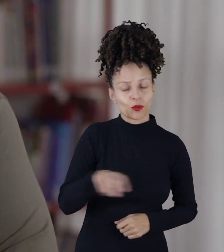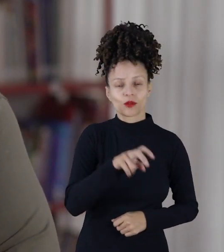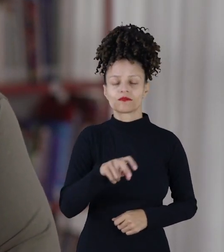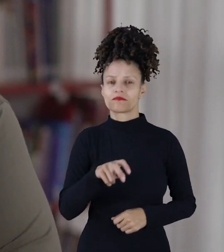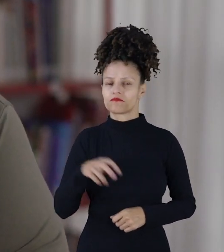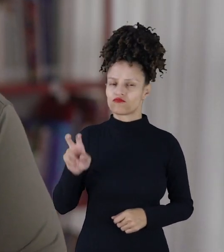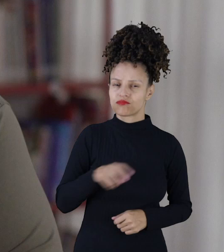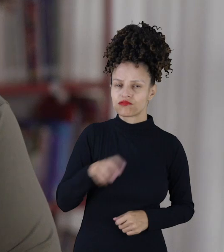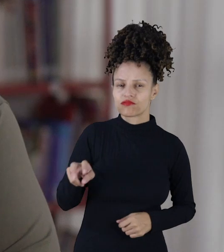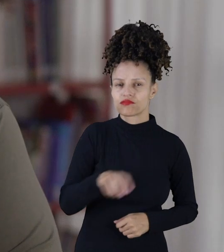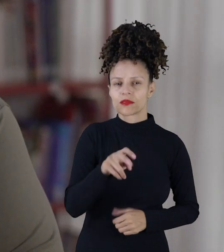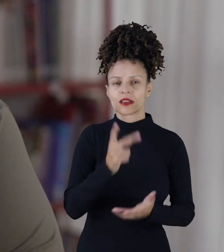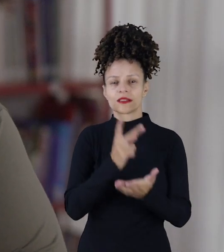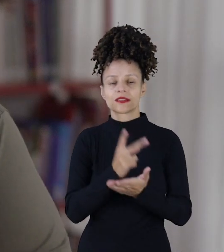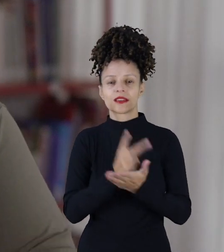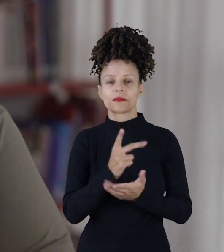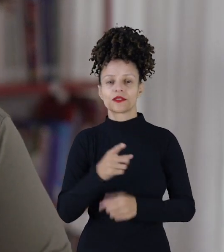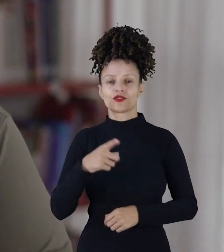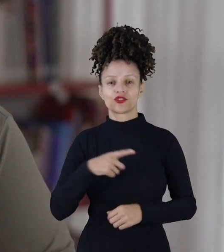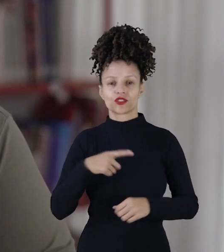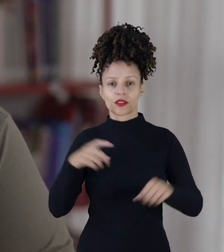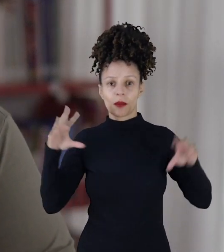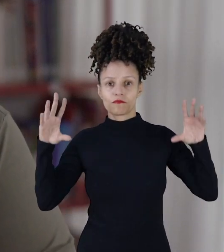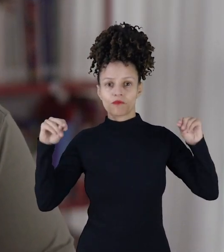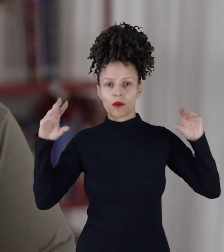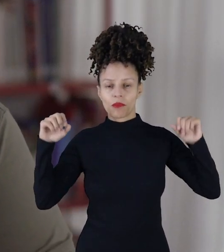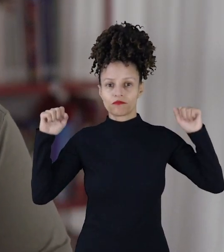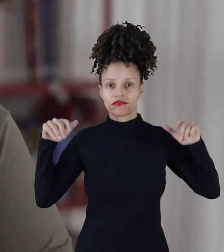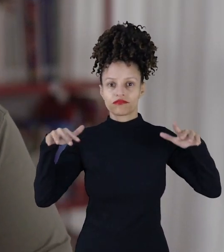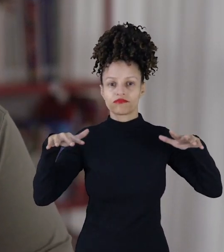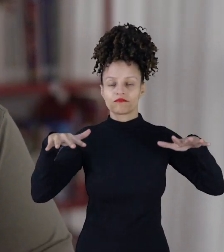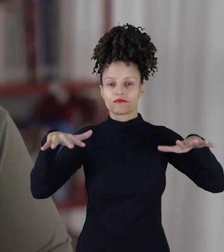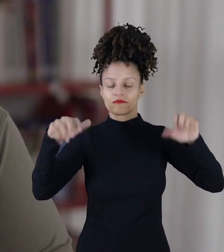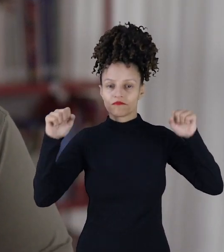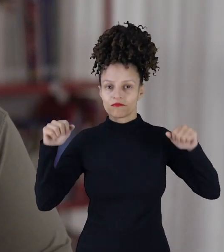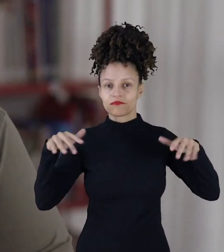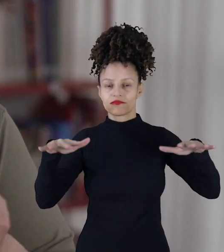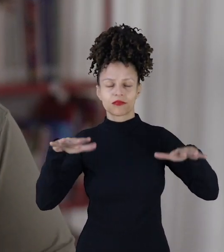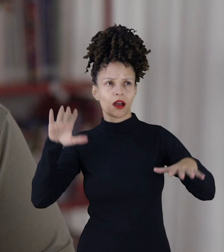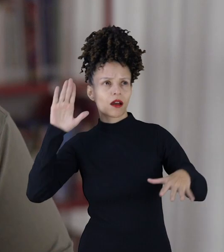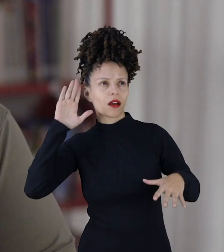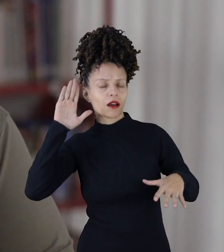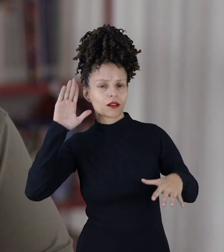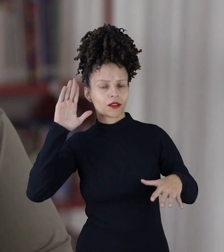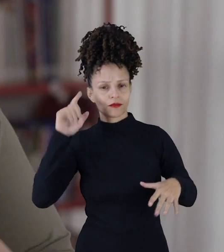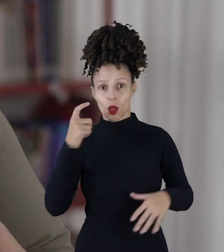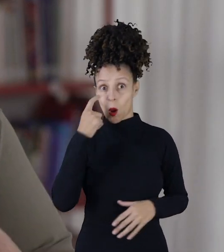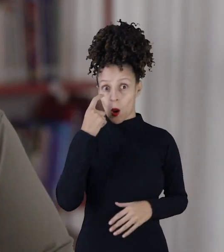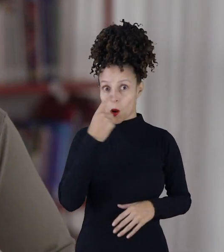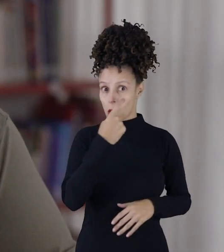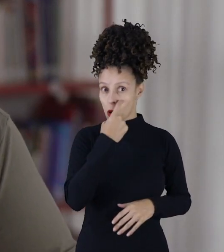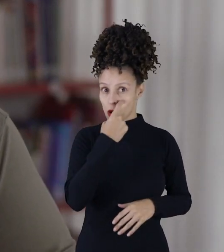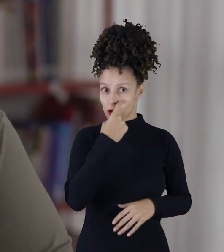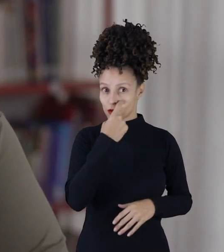Lúcia. E ao longo de seu caminhar, ia sempre acompanhada pelos ecos daquelas vozes distantes que ela tinha escutado